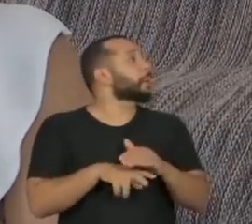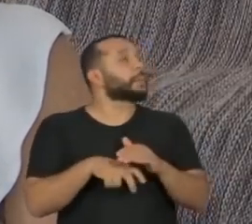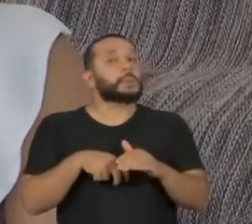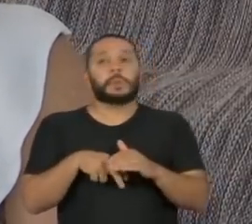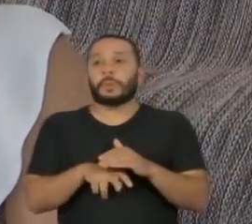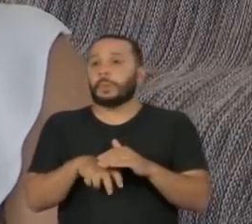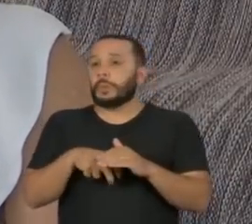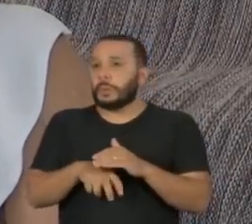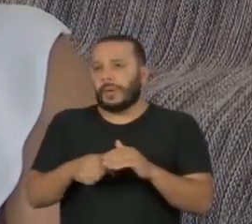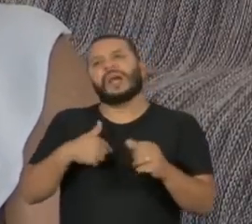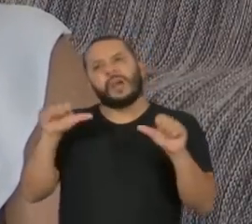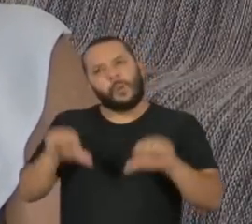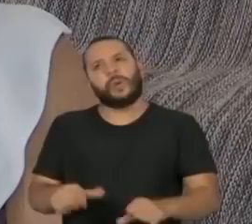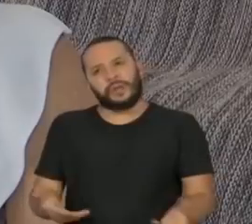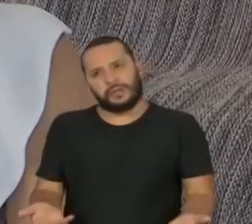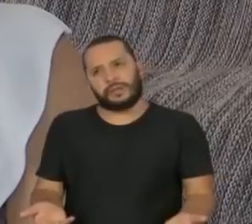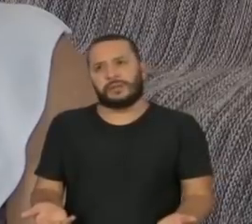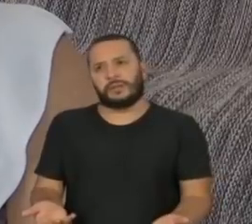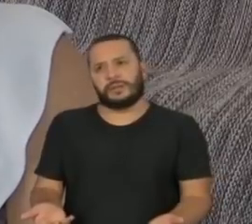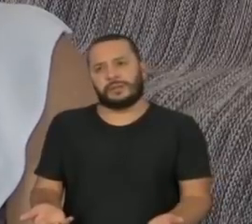hoje.